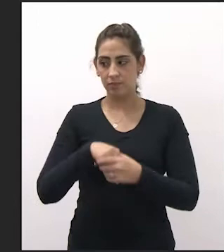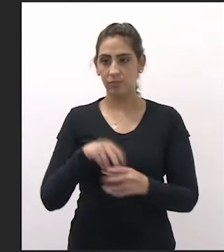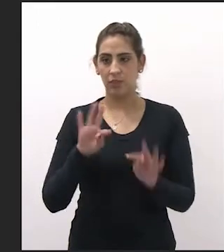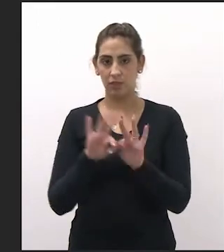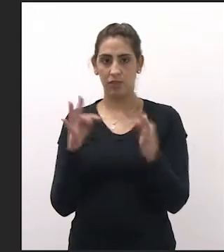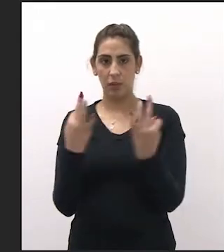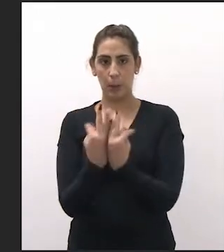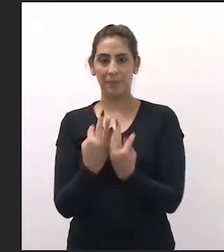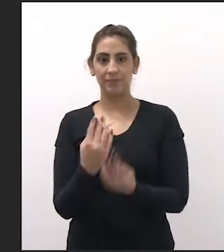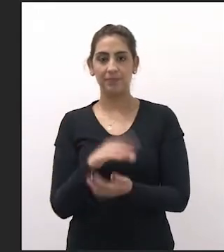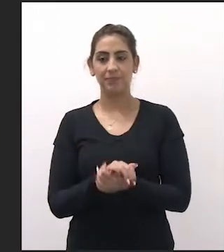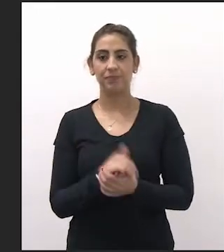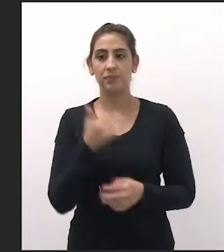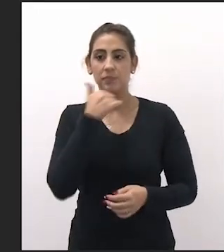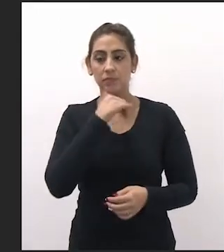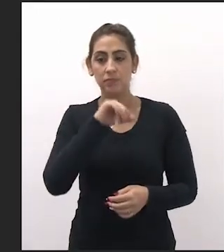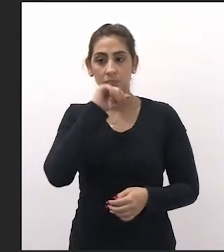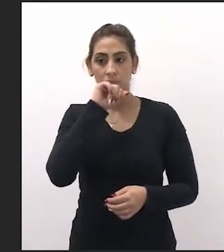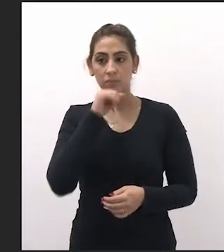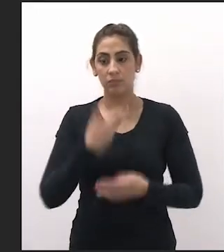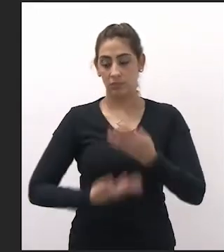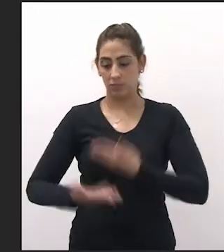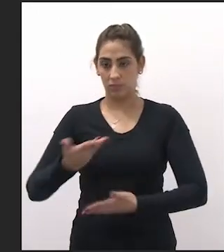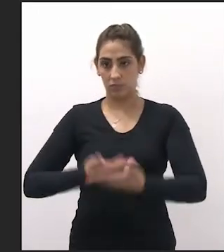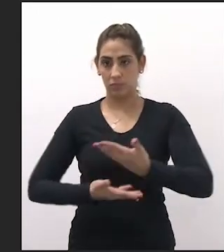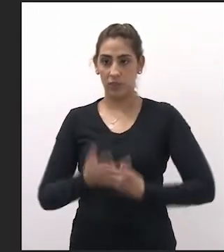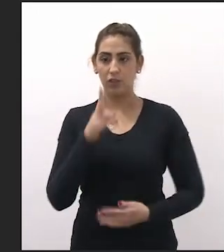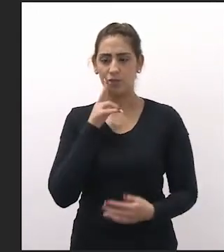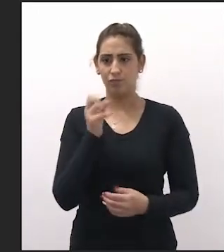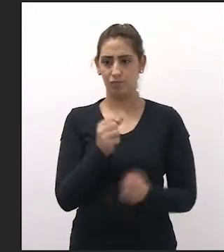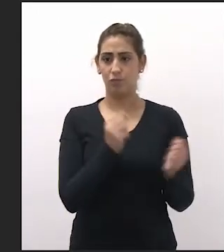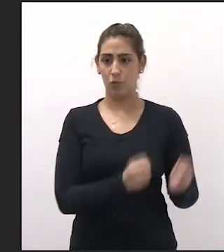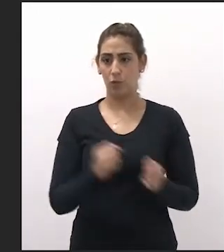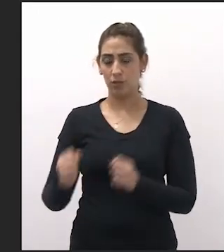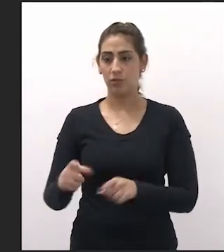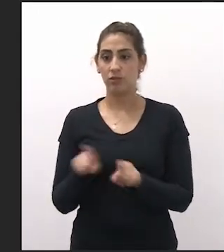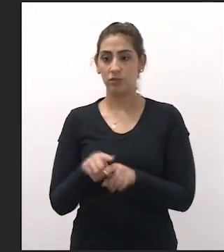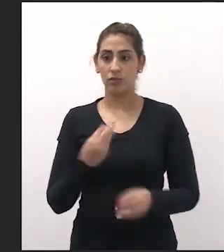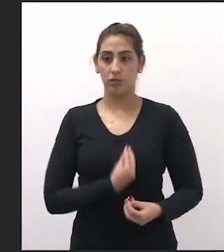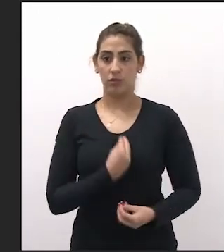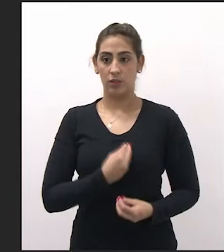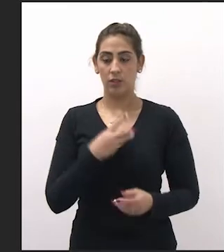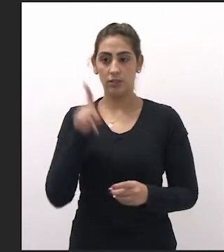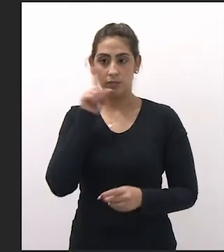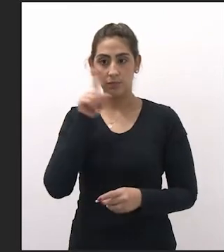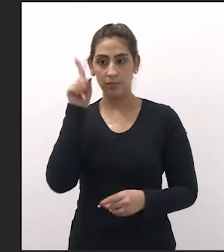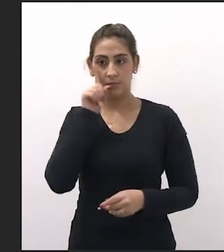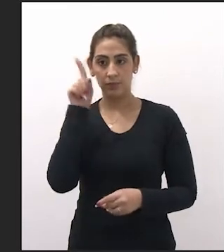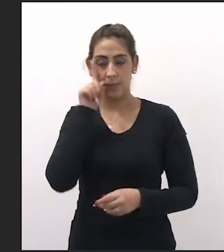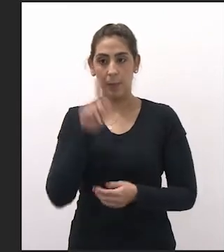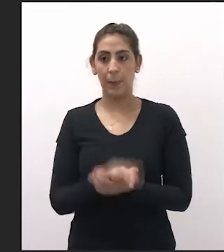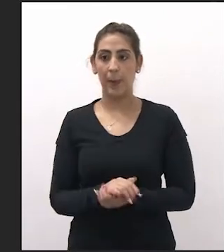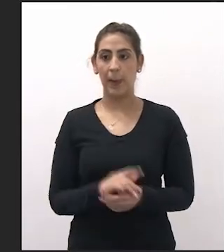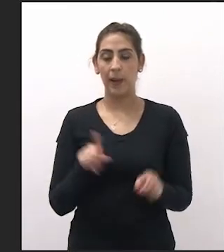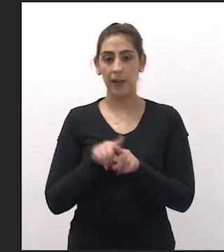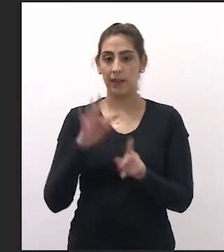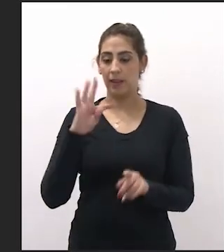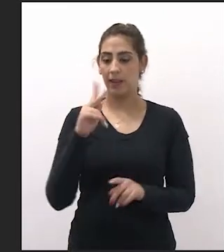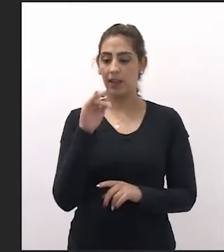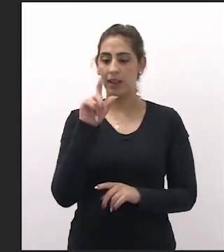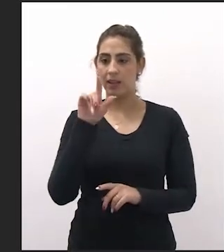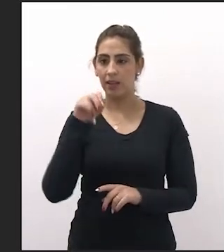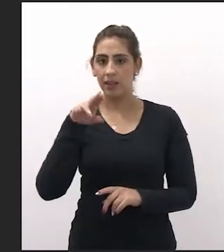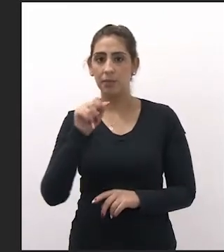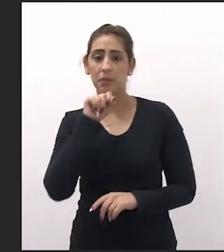mãe solo, que transmitia uma força de vivência cotidiana muito grande para a família toda, tanto para a Tailane quanto para a mãe